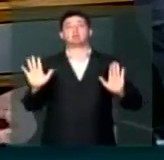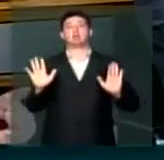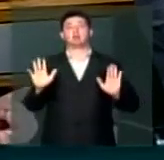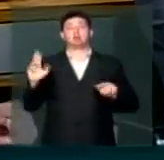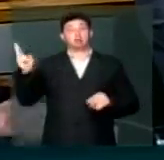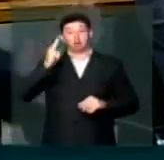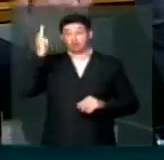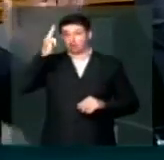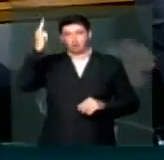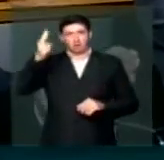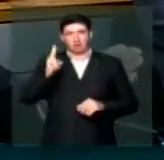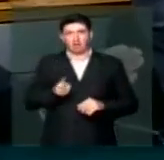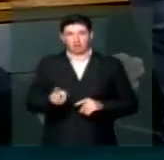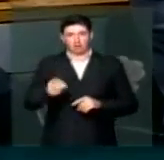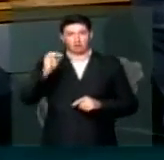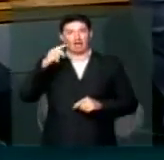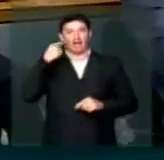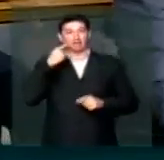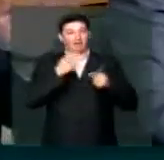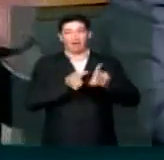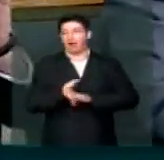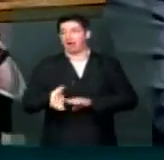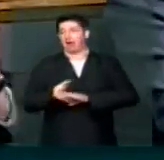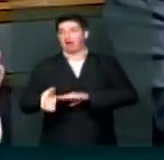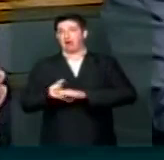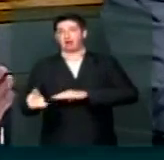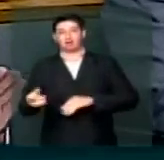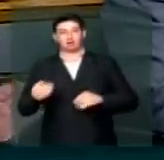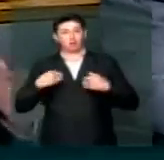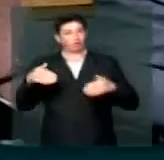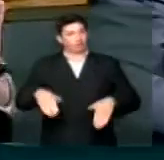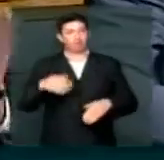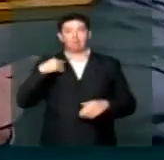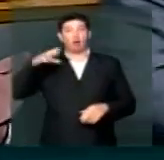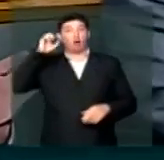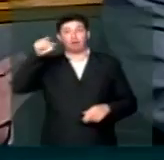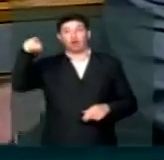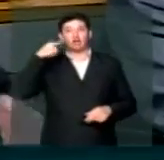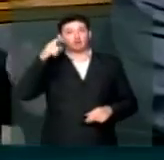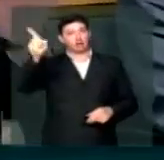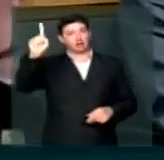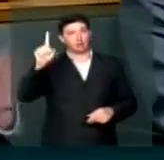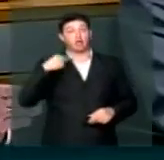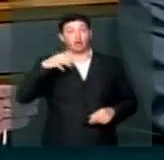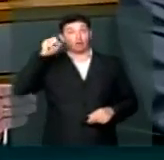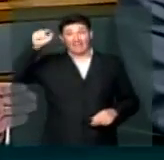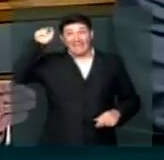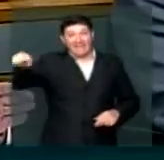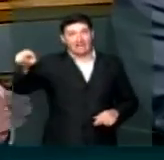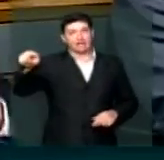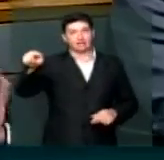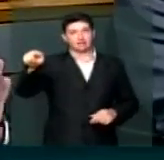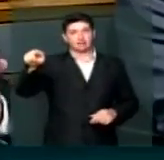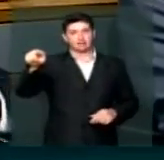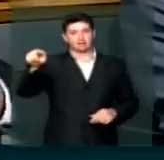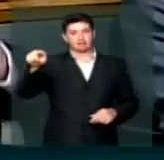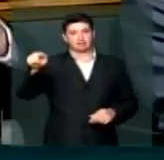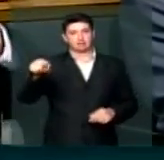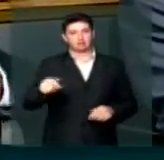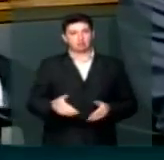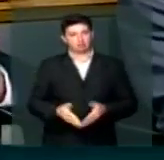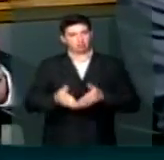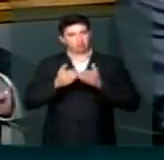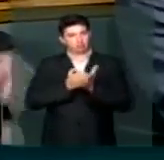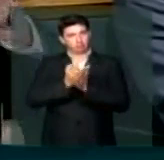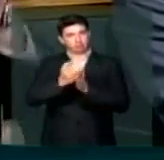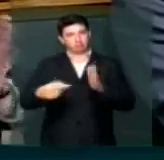Não dá mais para ficar o seu advogado orientando. Eu não vim aqui para ouvir o advogado do Severo, eu vim aqui para ouvi-lo. Peço que Vossa Excelência